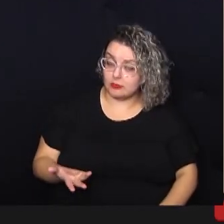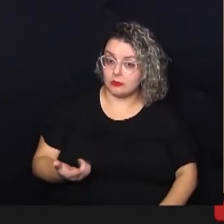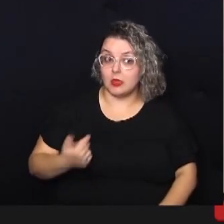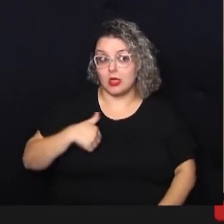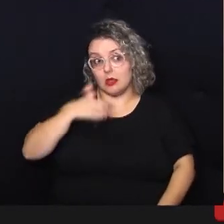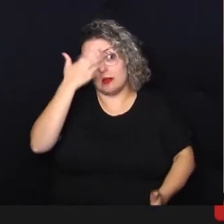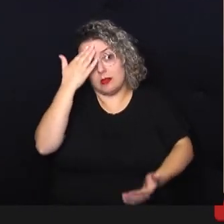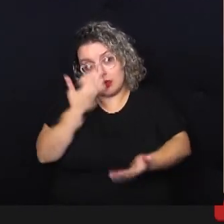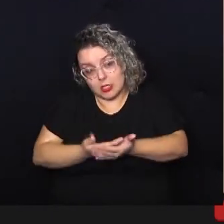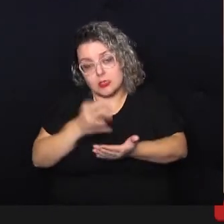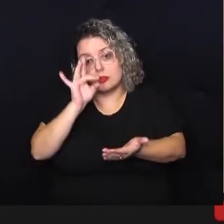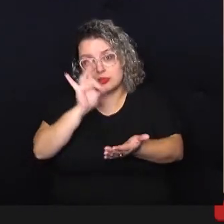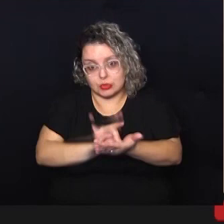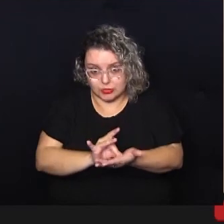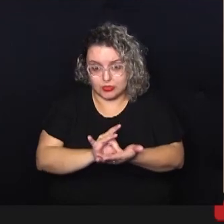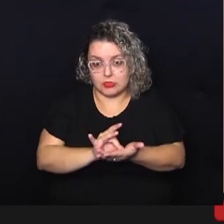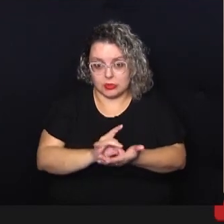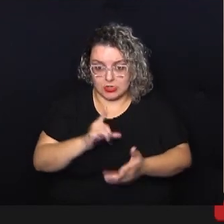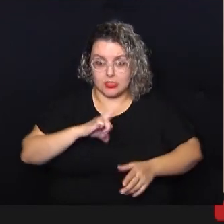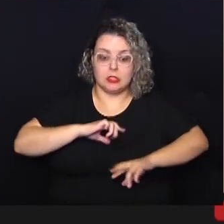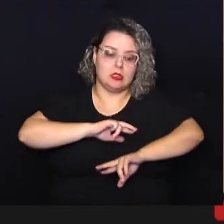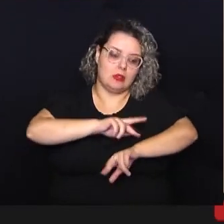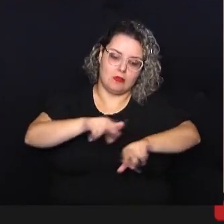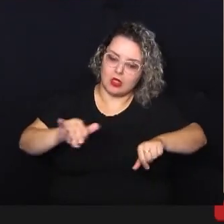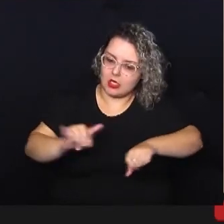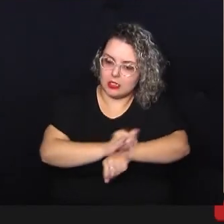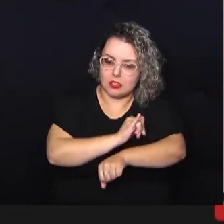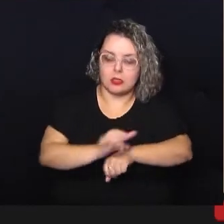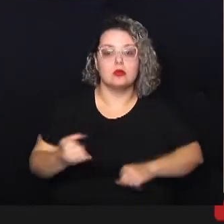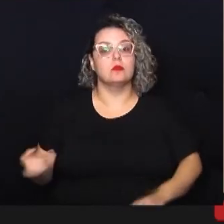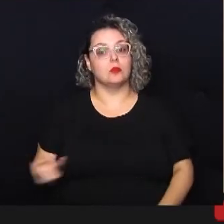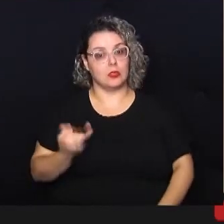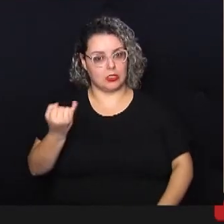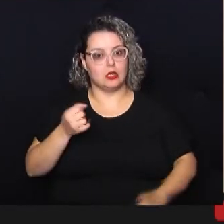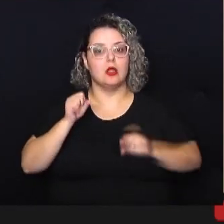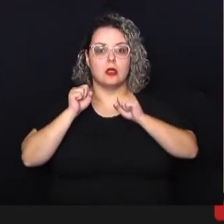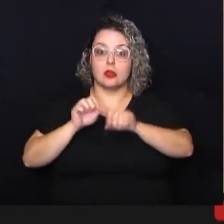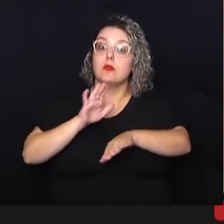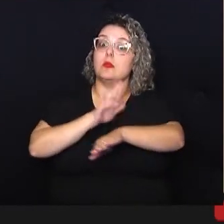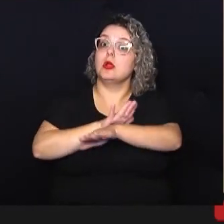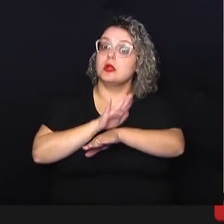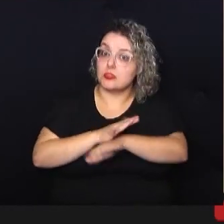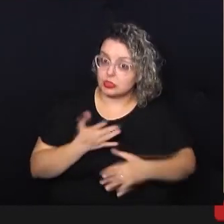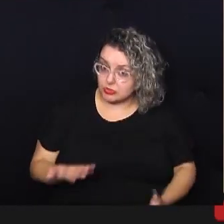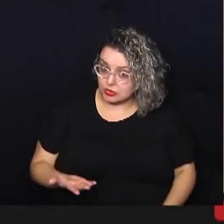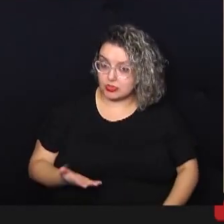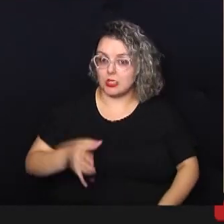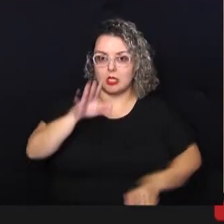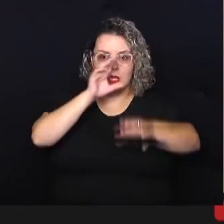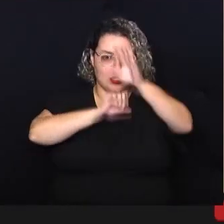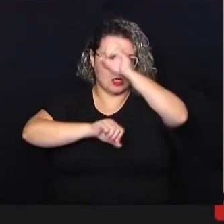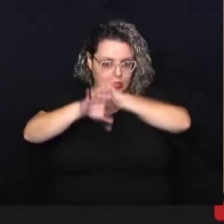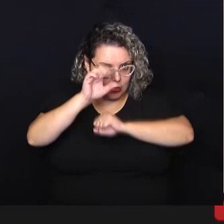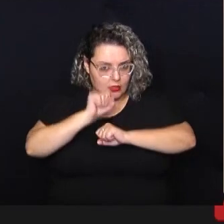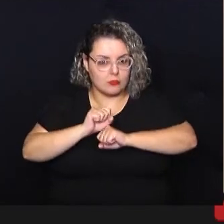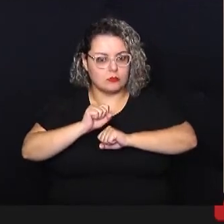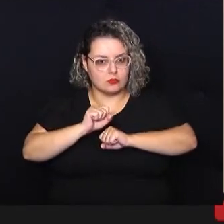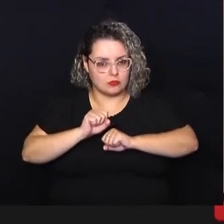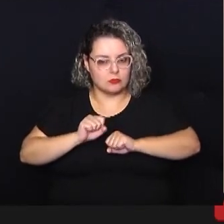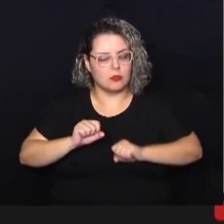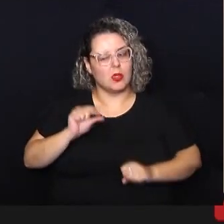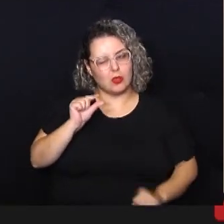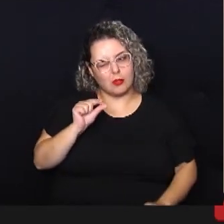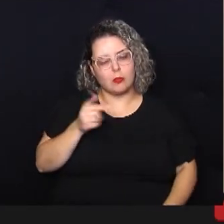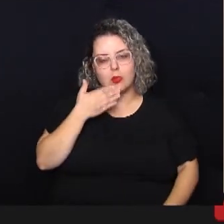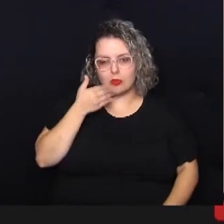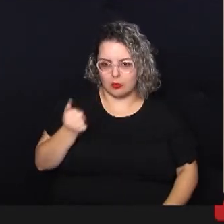acredito de verdade que a gente tem muitas ferramentas importantes hoje que podem ajudar a gente a aprender e se tornar um pouco melhor de